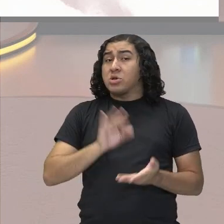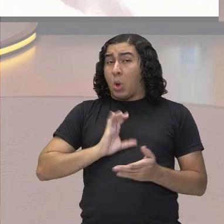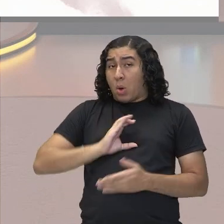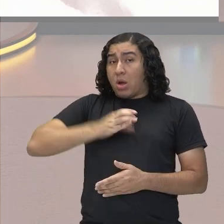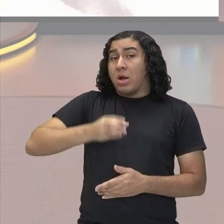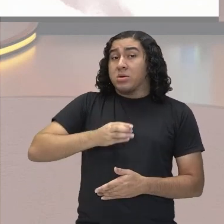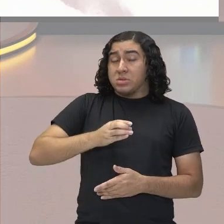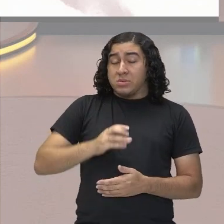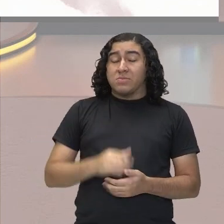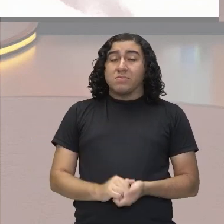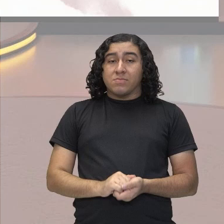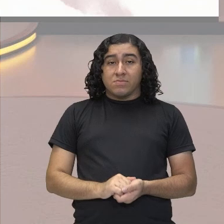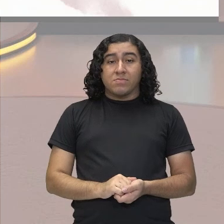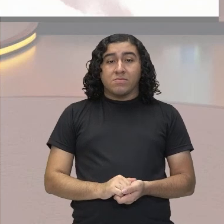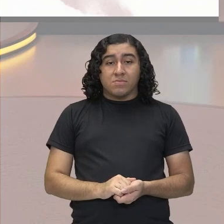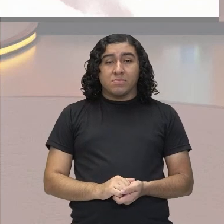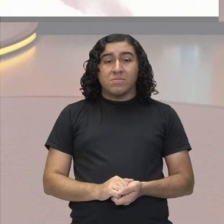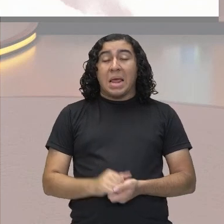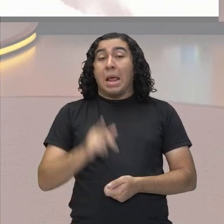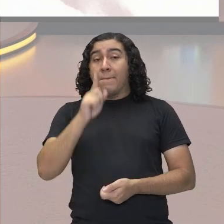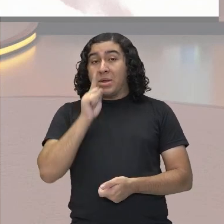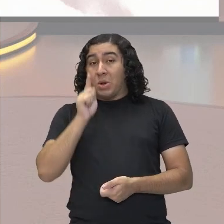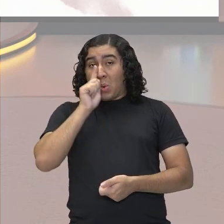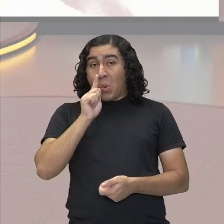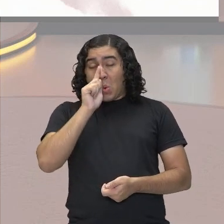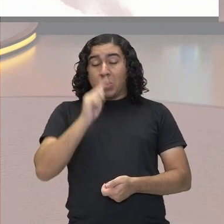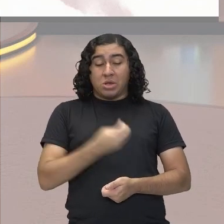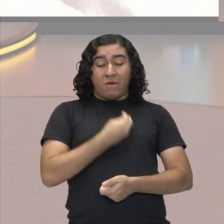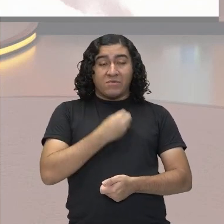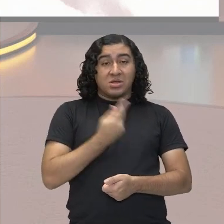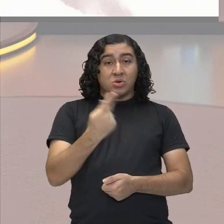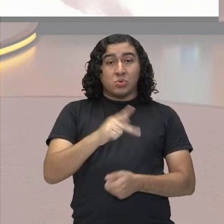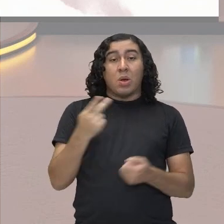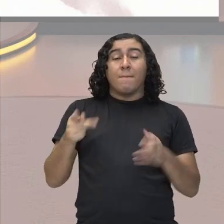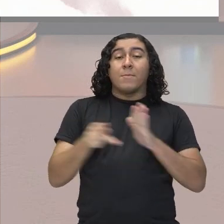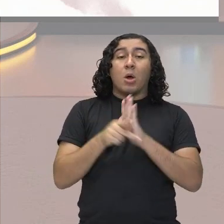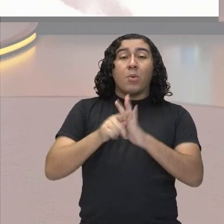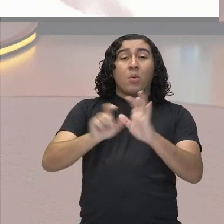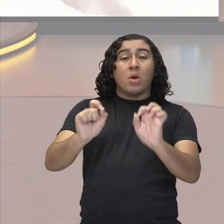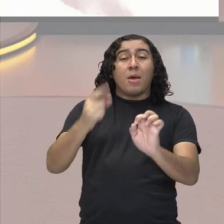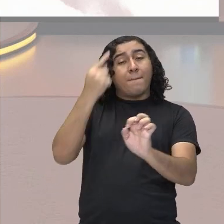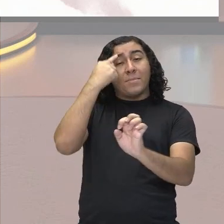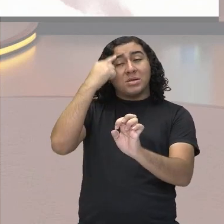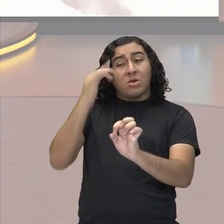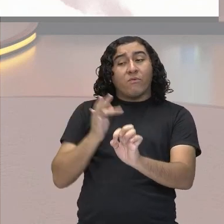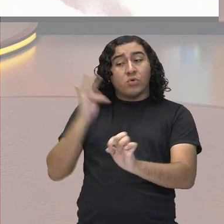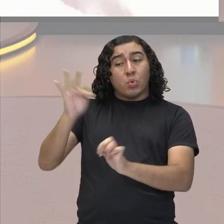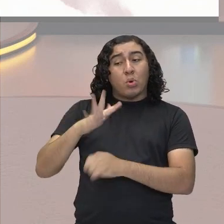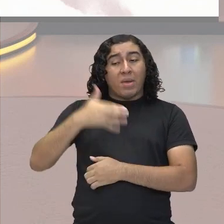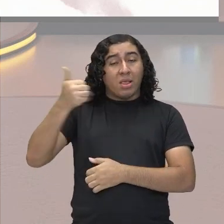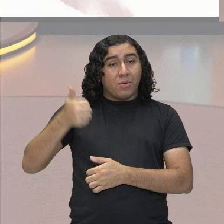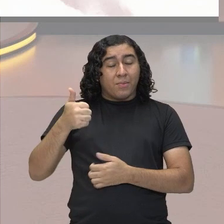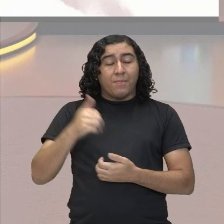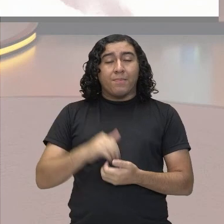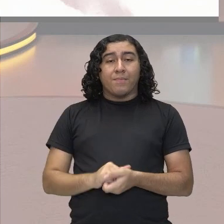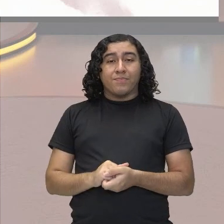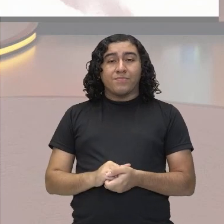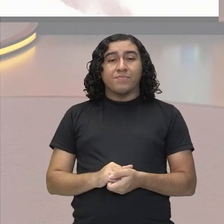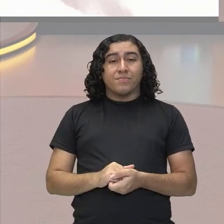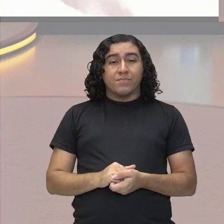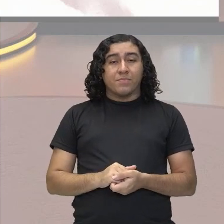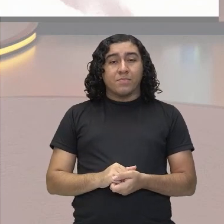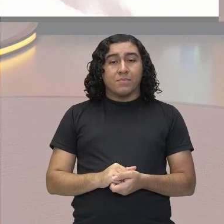de colocar em risco a própria vida para melhorar a sua vida, tá? Mas